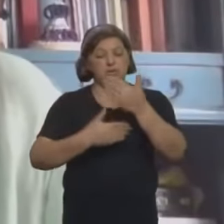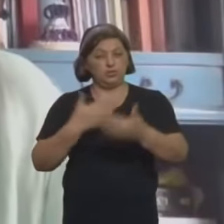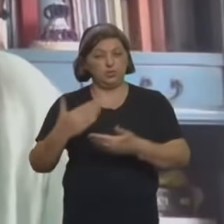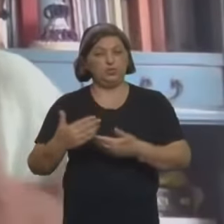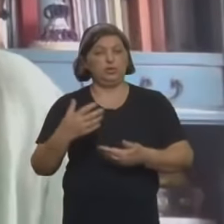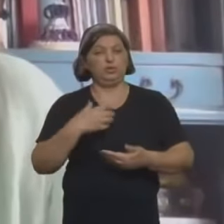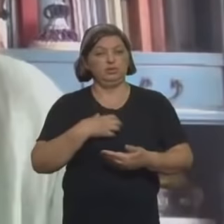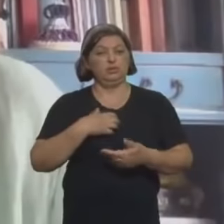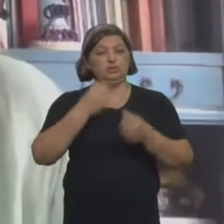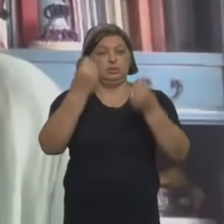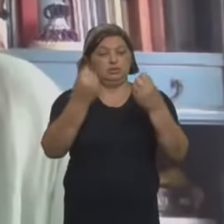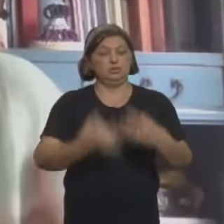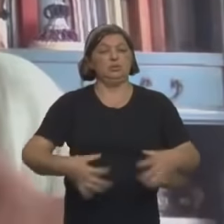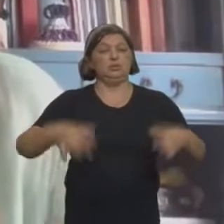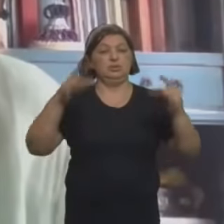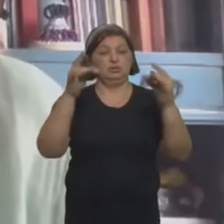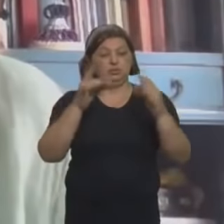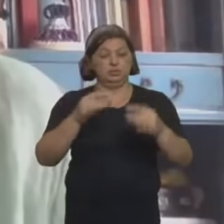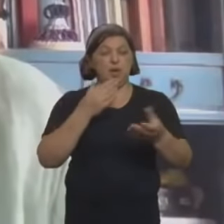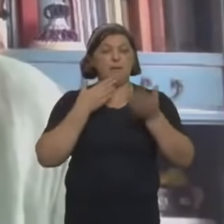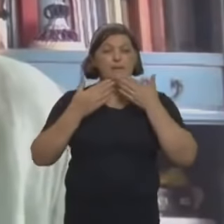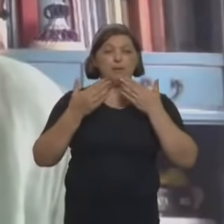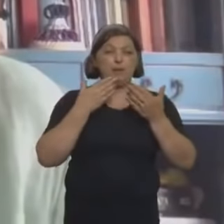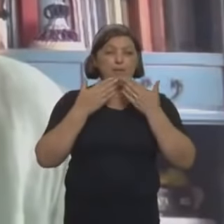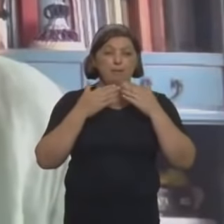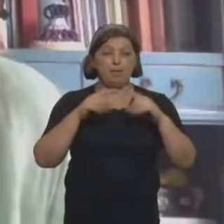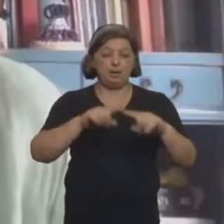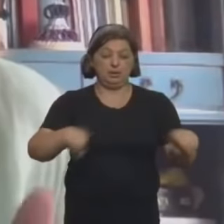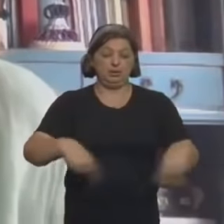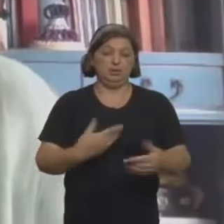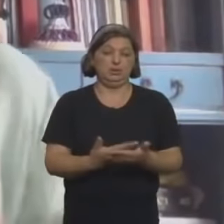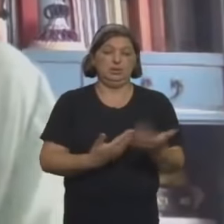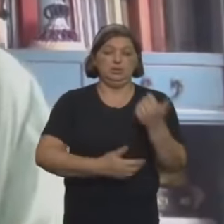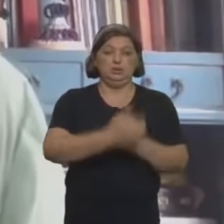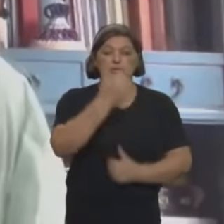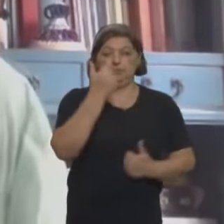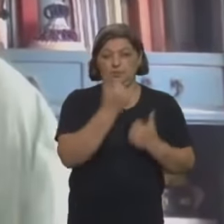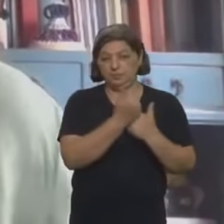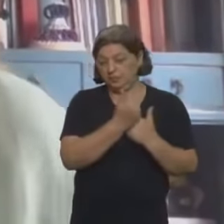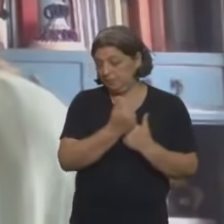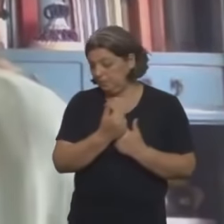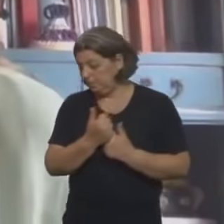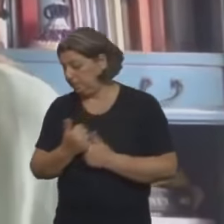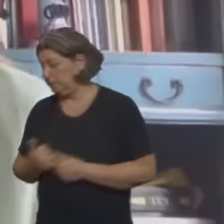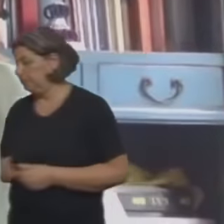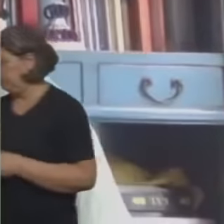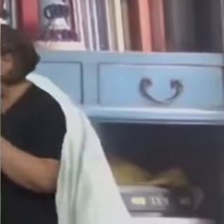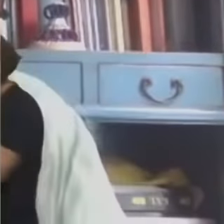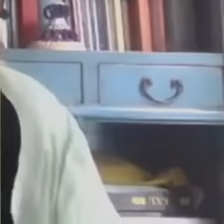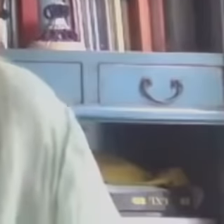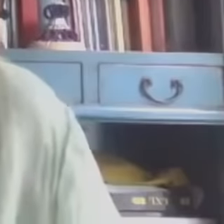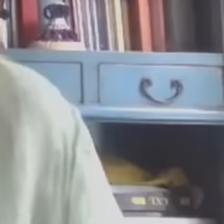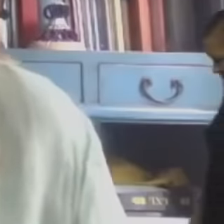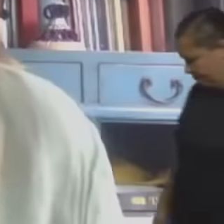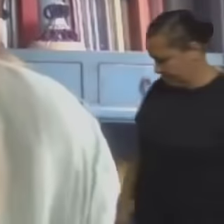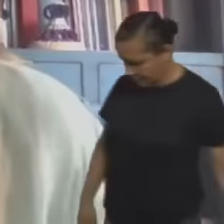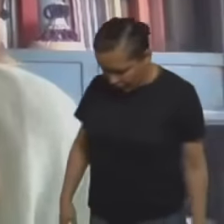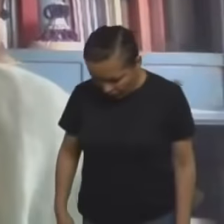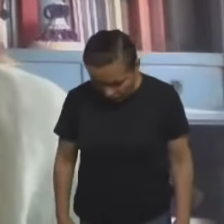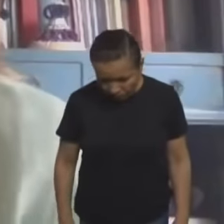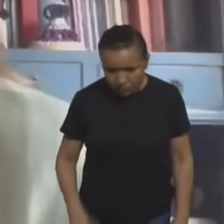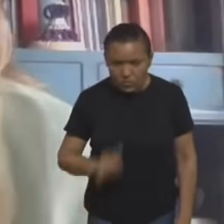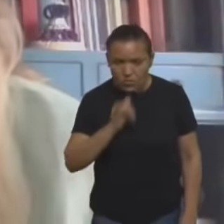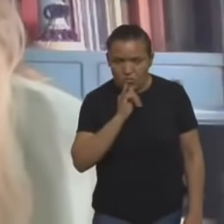forma explícita, conversada dentro da sala de aula. Então, voltando aqui para o exemplo, era o